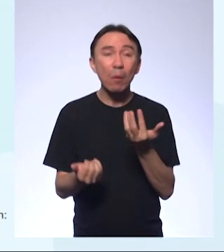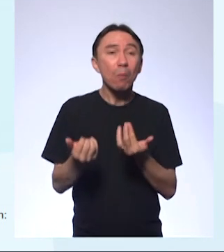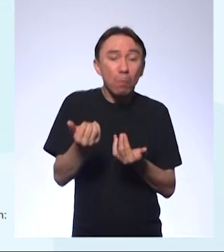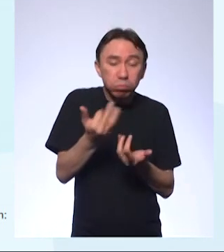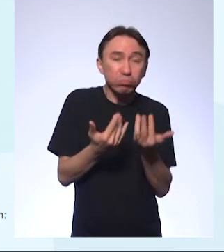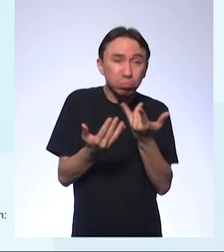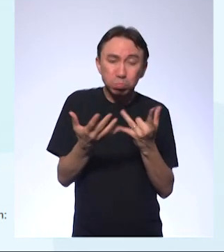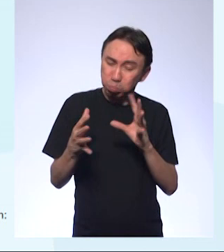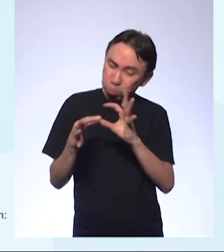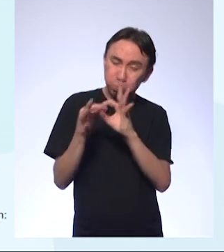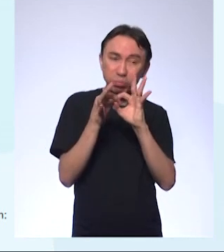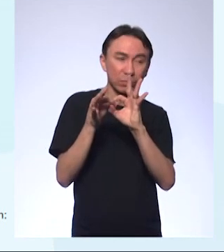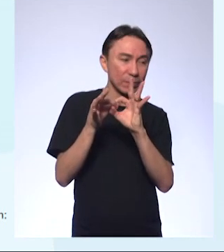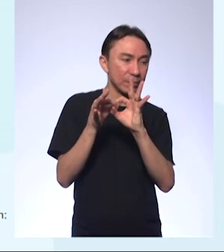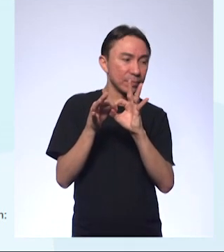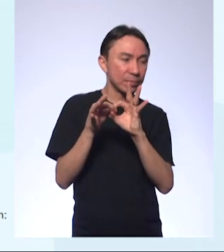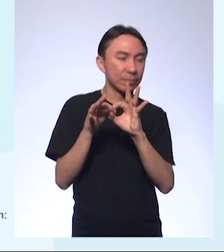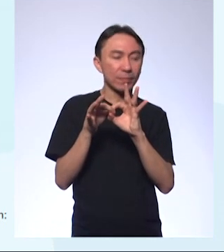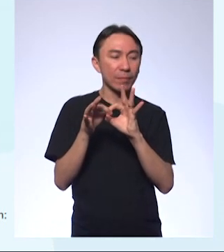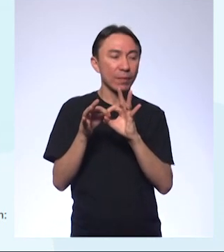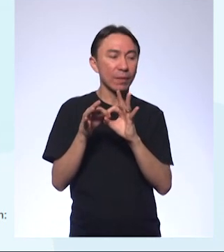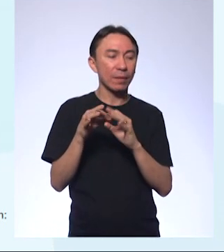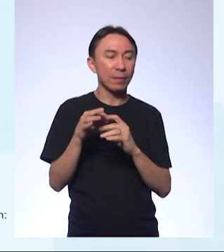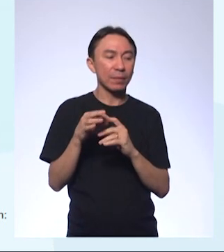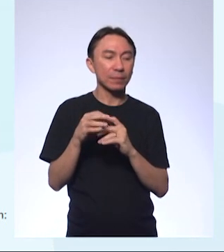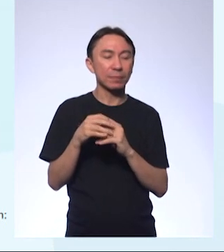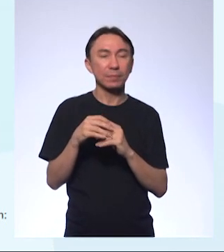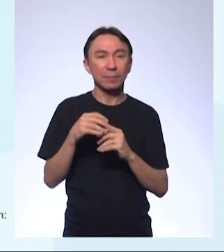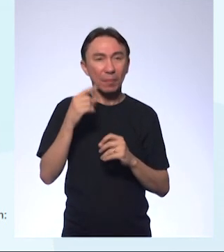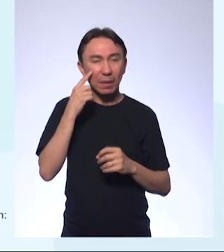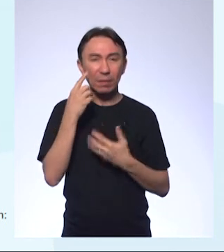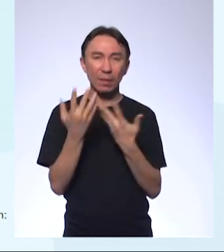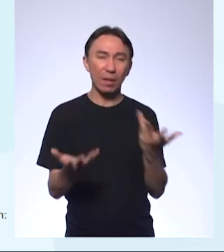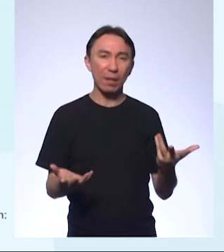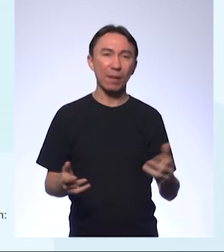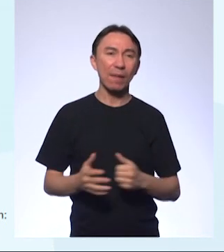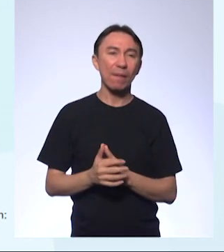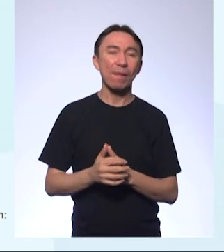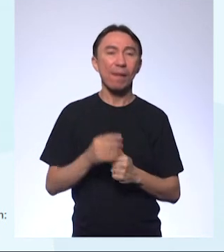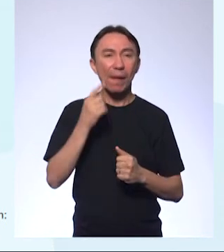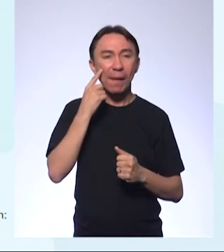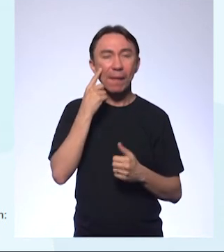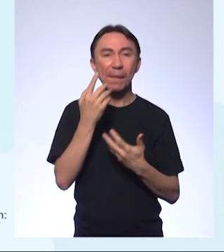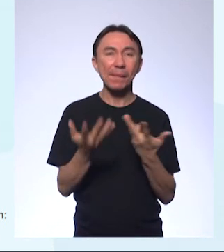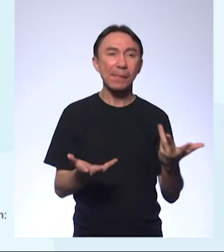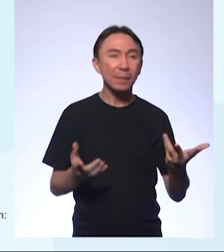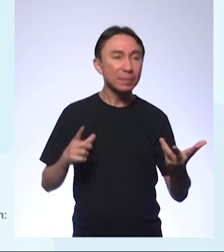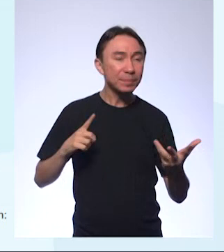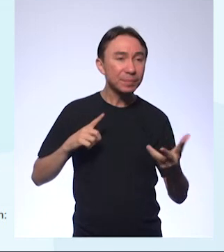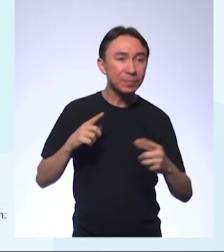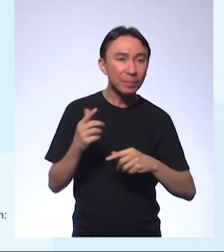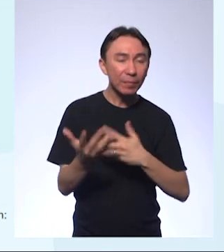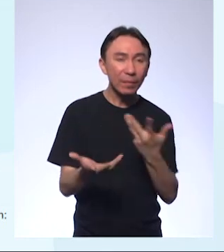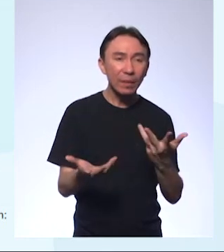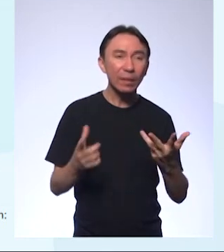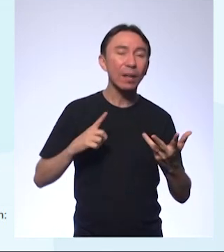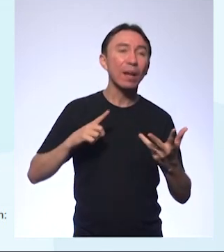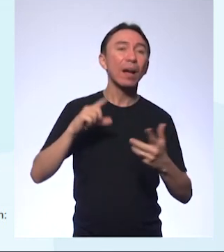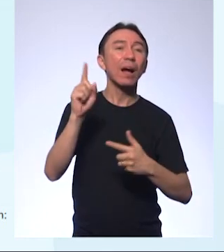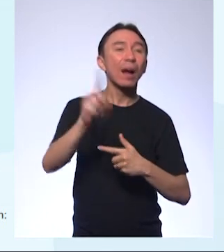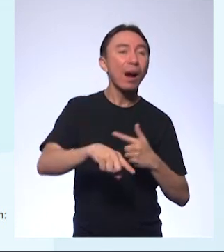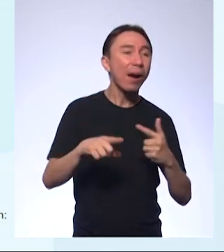essas ligações, né, para que essas substâncias que são formadas dessa forma mudem de estado físico. São sólidos à temperatura